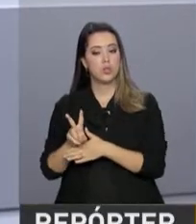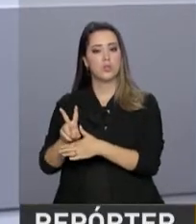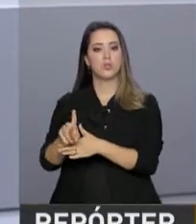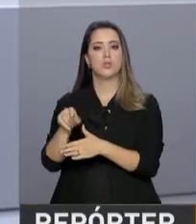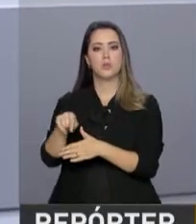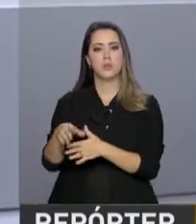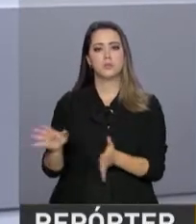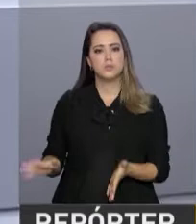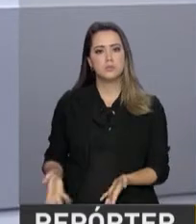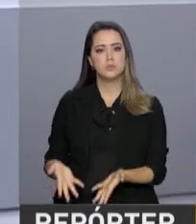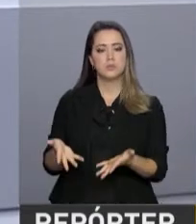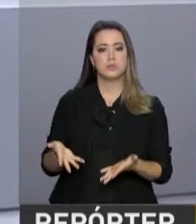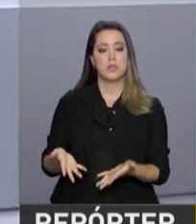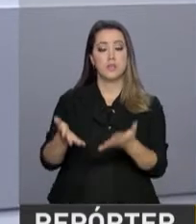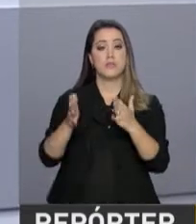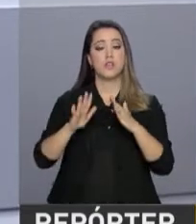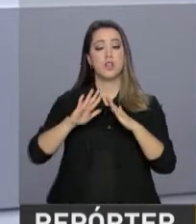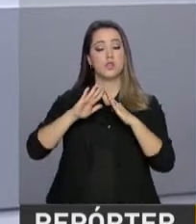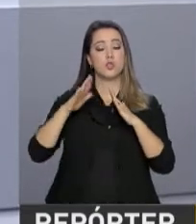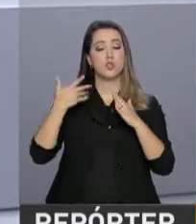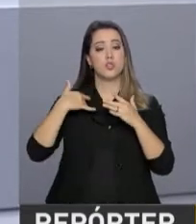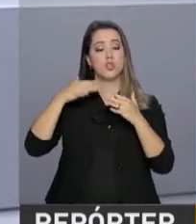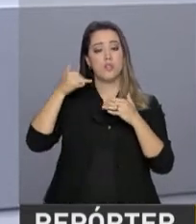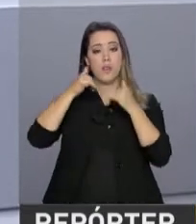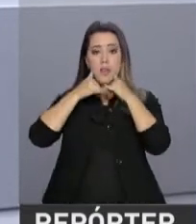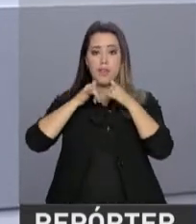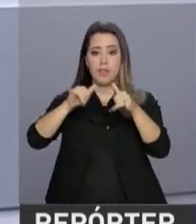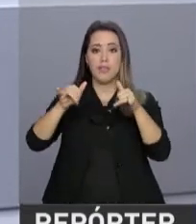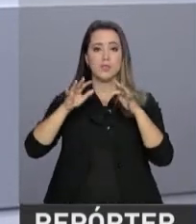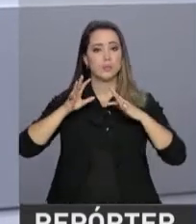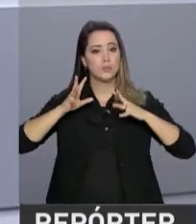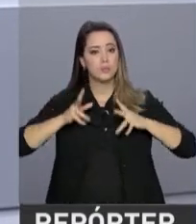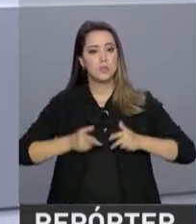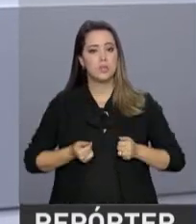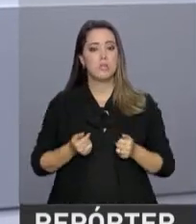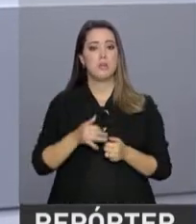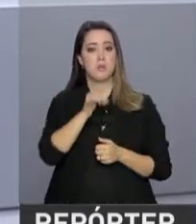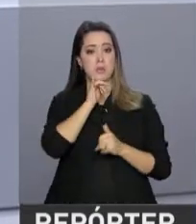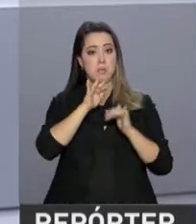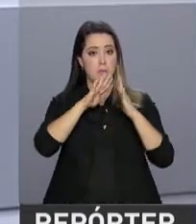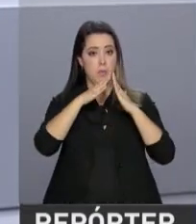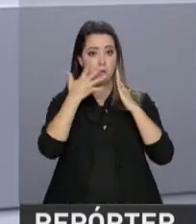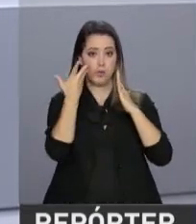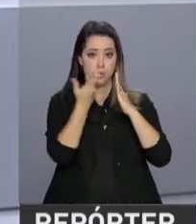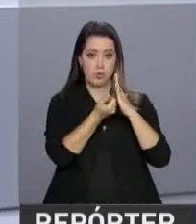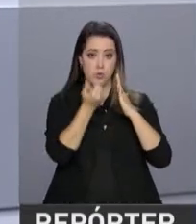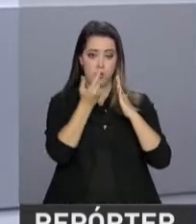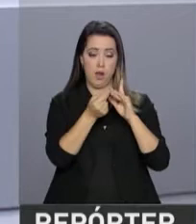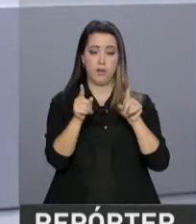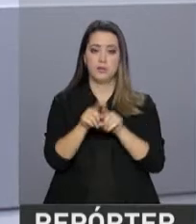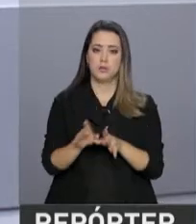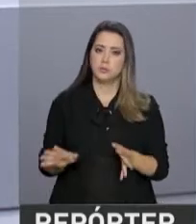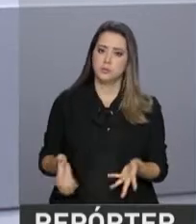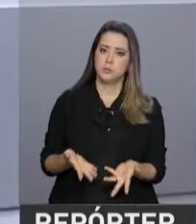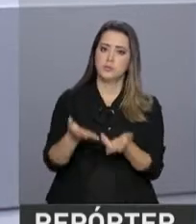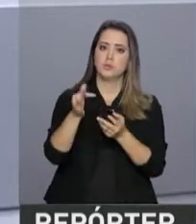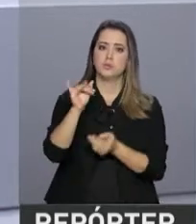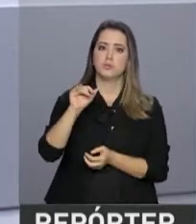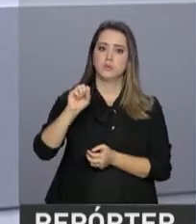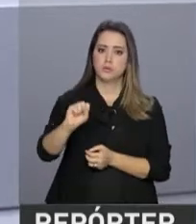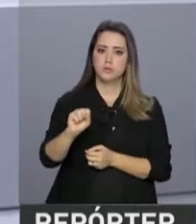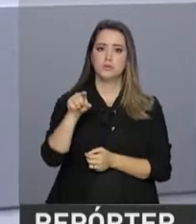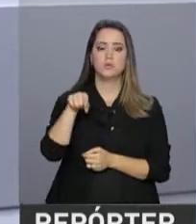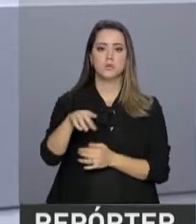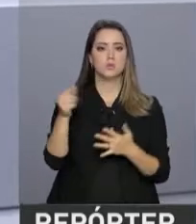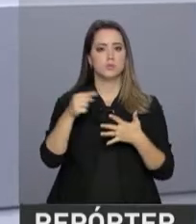que incentivam a energia limpa como a solar além de investimentos para o fies o fundo de financiamento estudantil foram